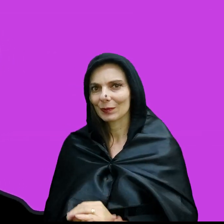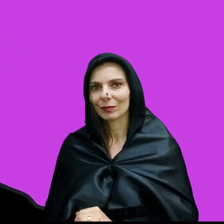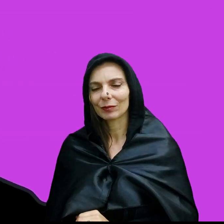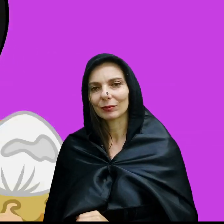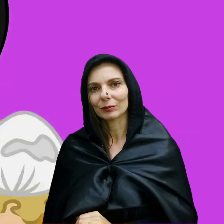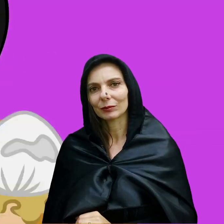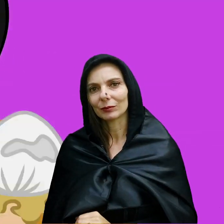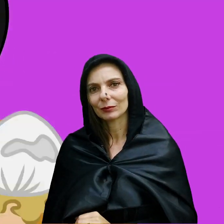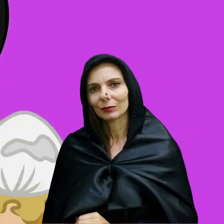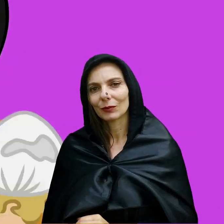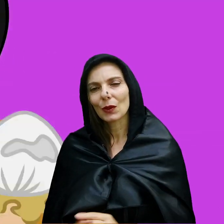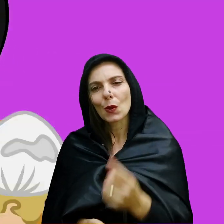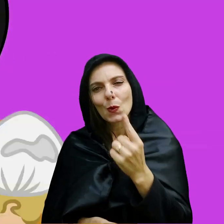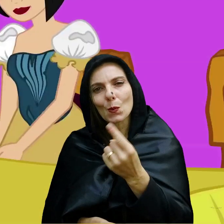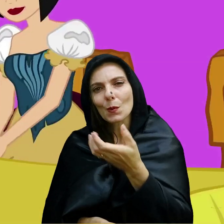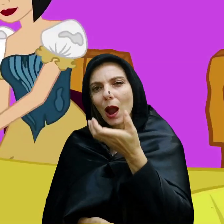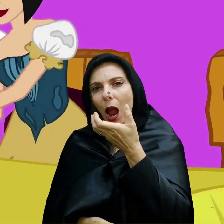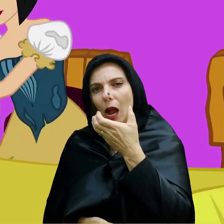para você.